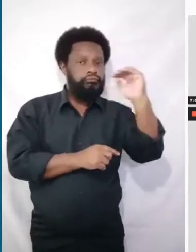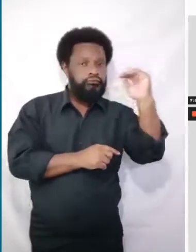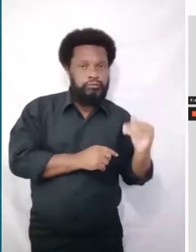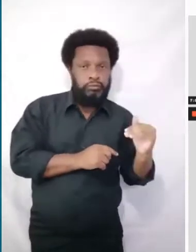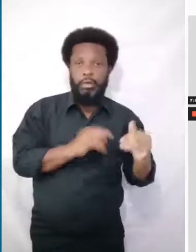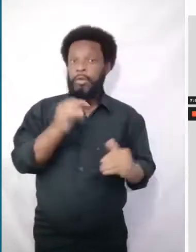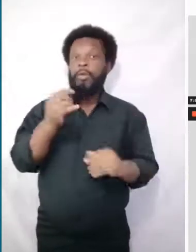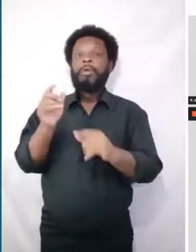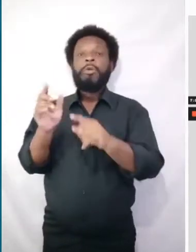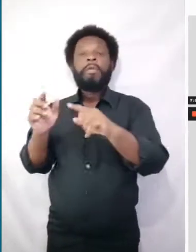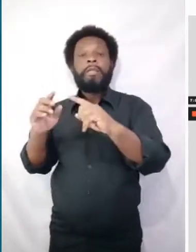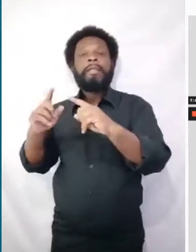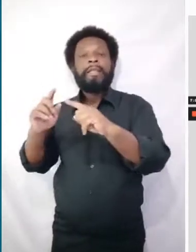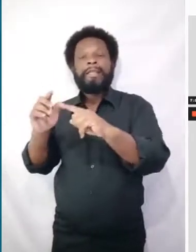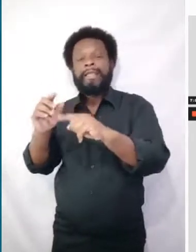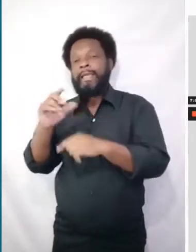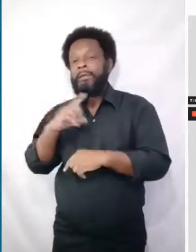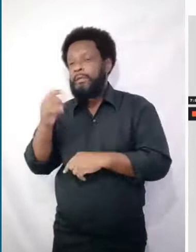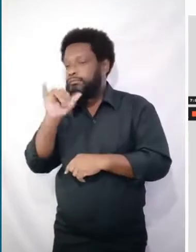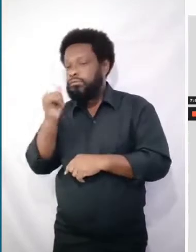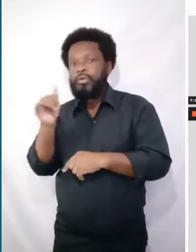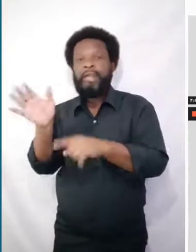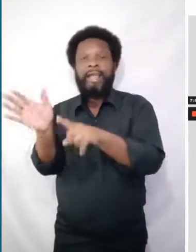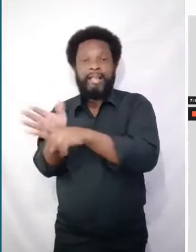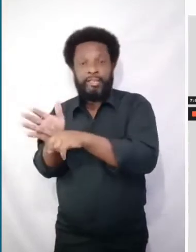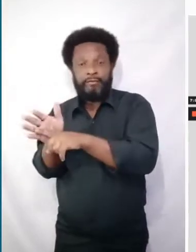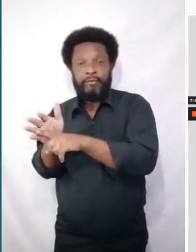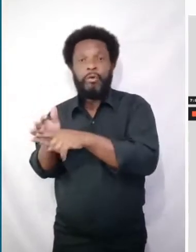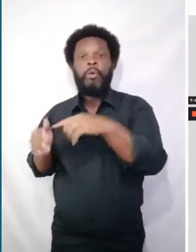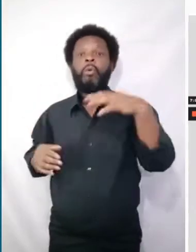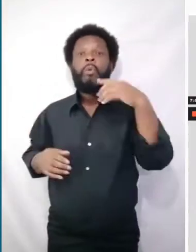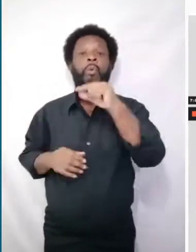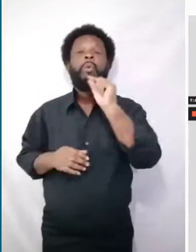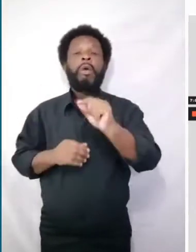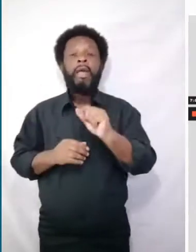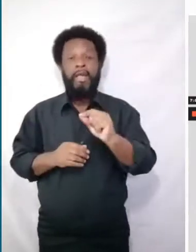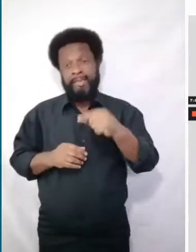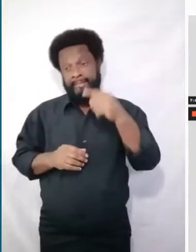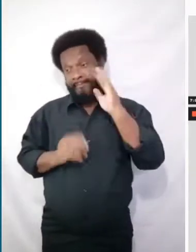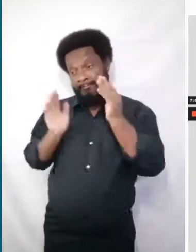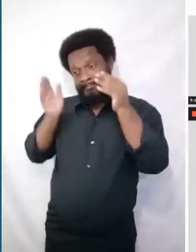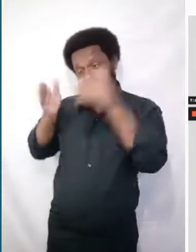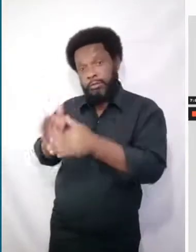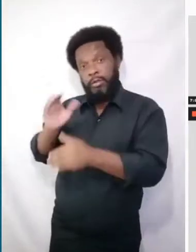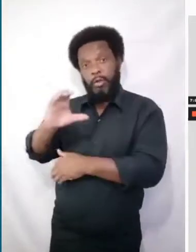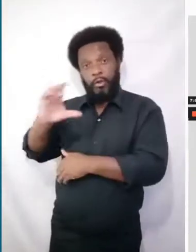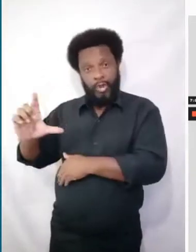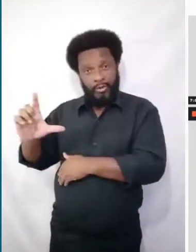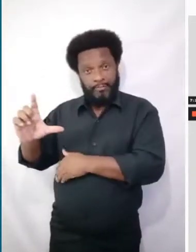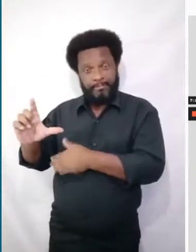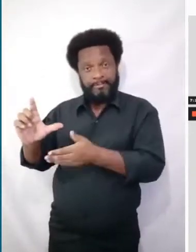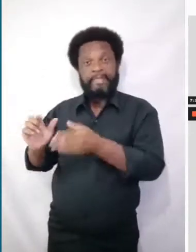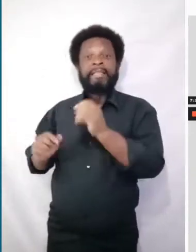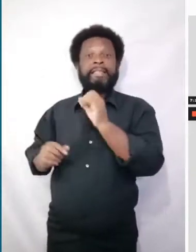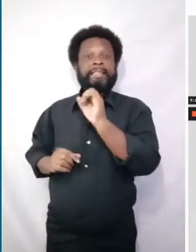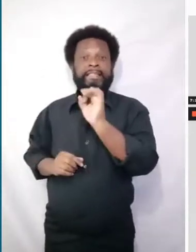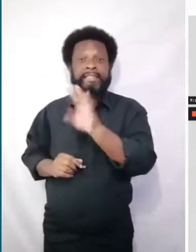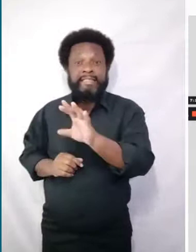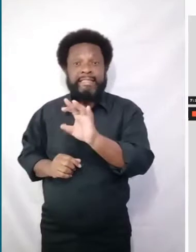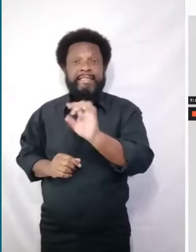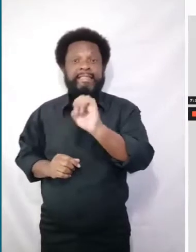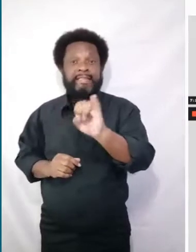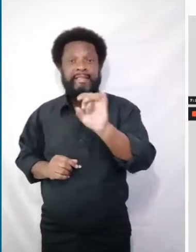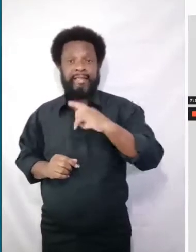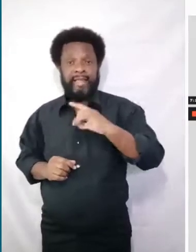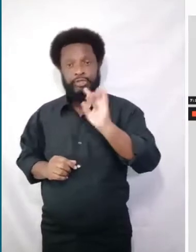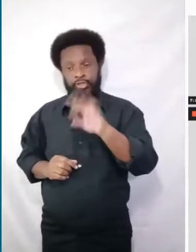que representando que o hidrogênio é menos eletronegativo que o cloro, que tem o delta negativo. Isso quer dizer que o vetor momento de polo está apontando para o cloro nessa